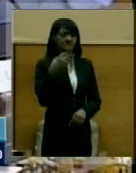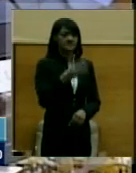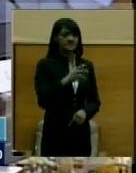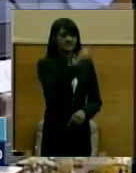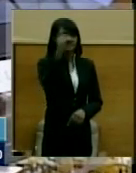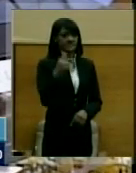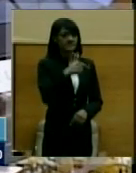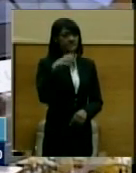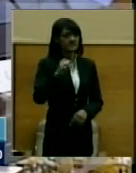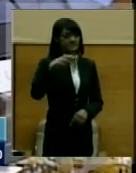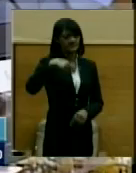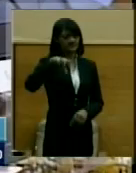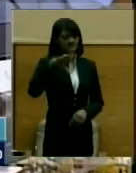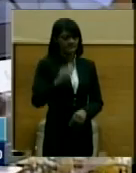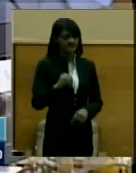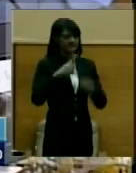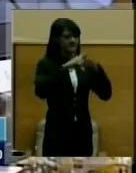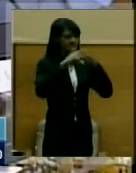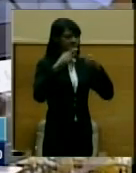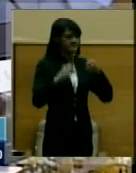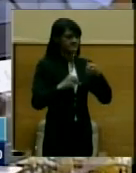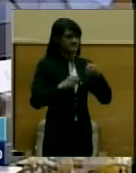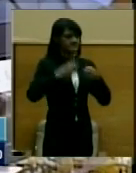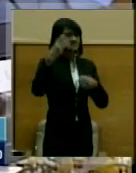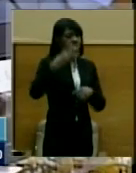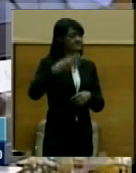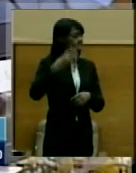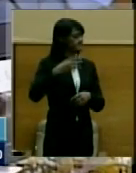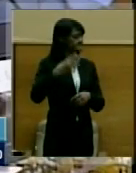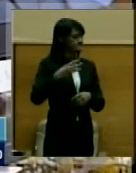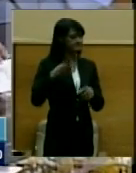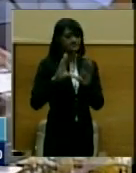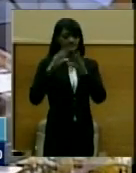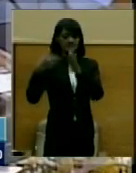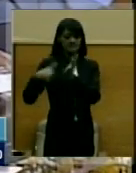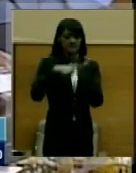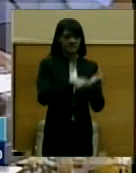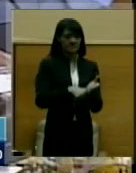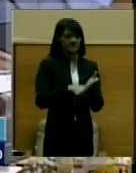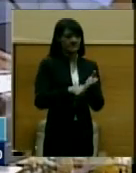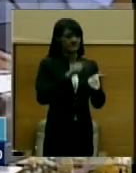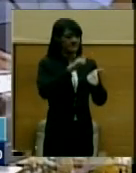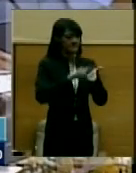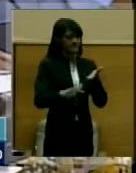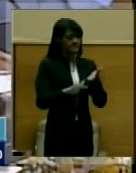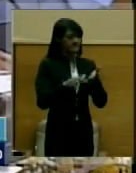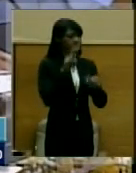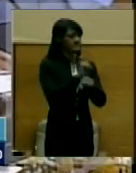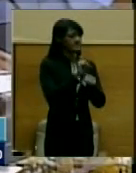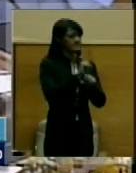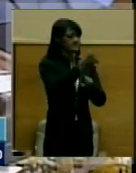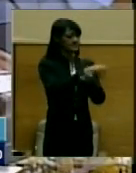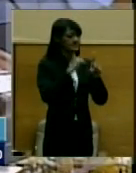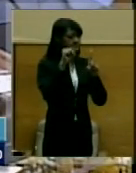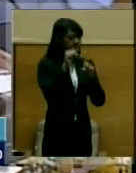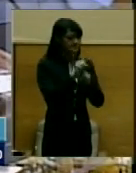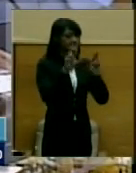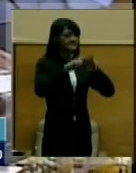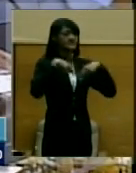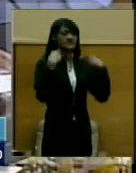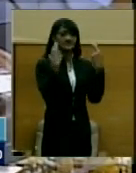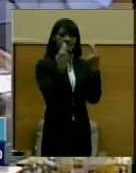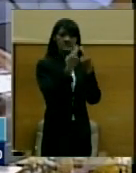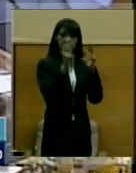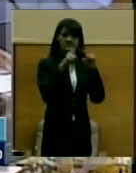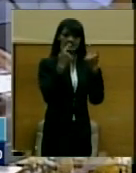de 2013, especialmente no seu artigo 3º, os membros da Comissão de Saúde, Higiene, Assistência e Previdência Social, em reunião